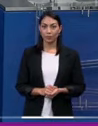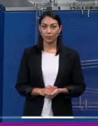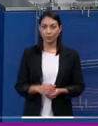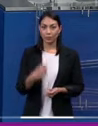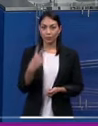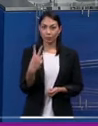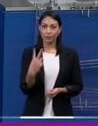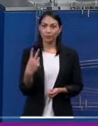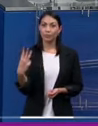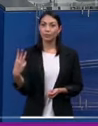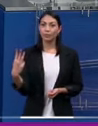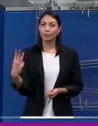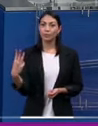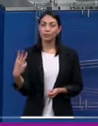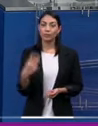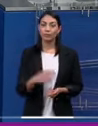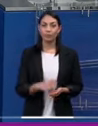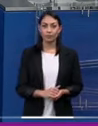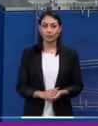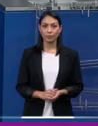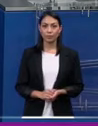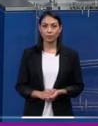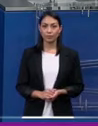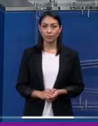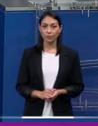Número 23.